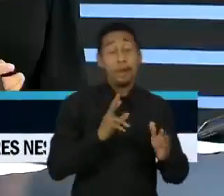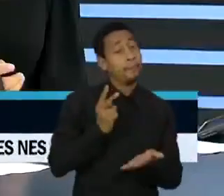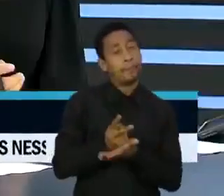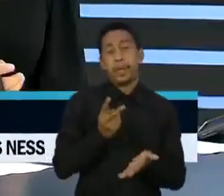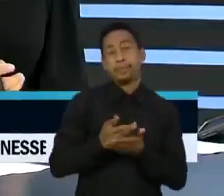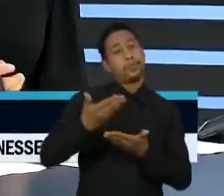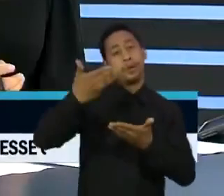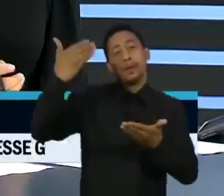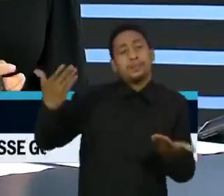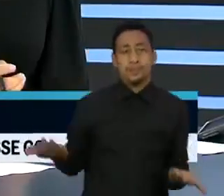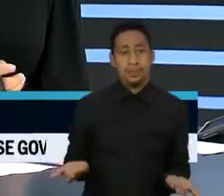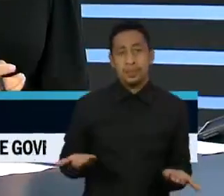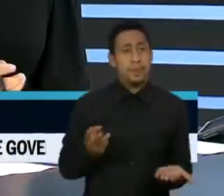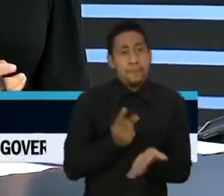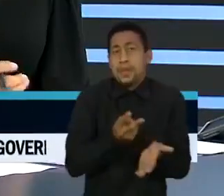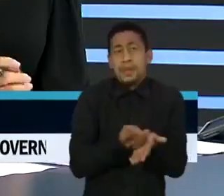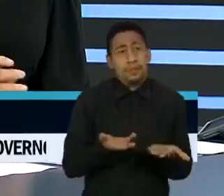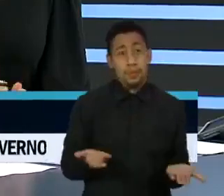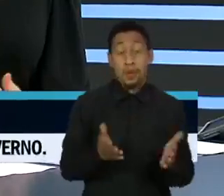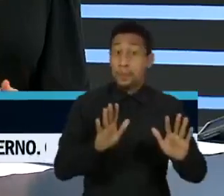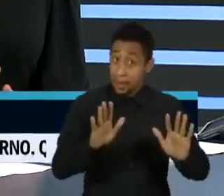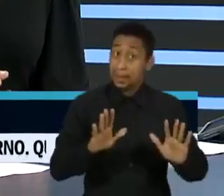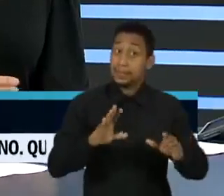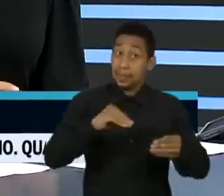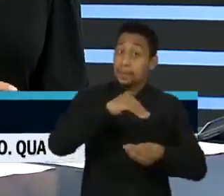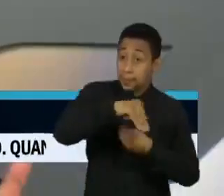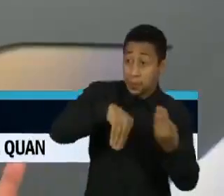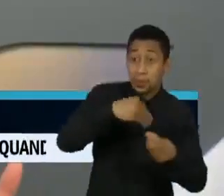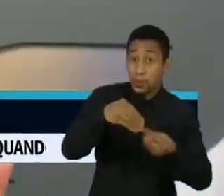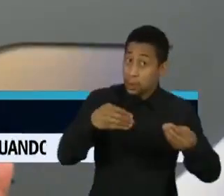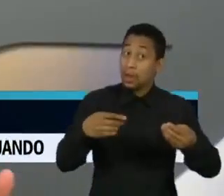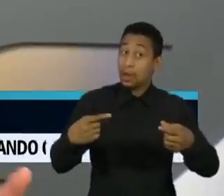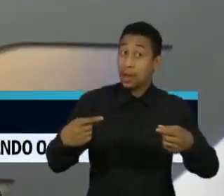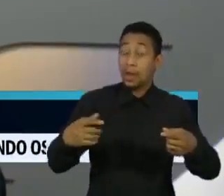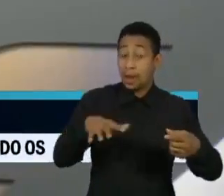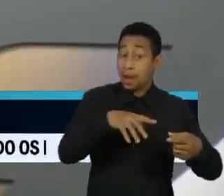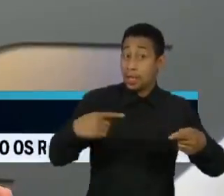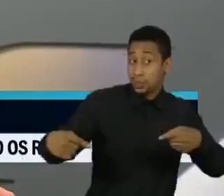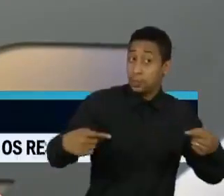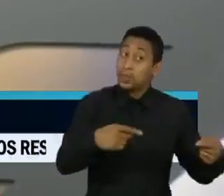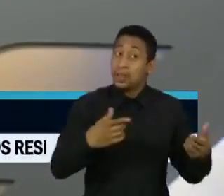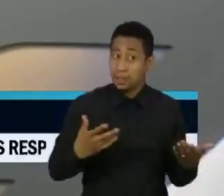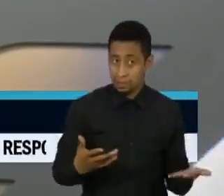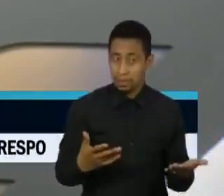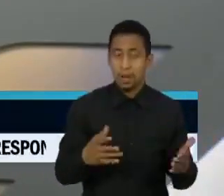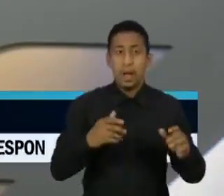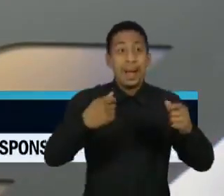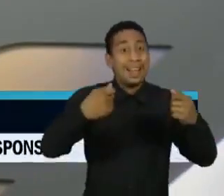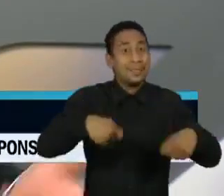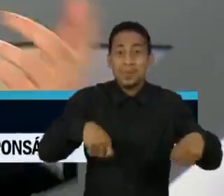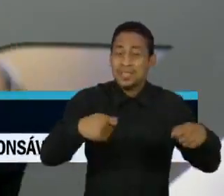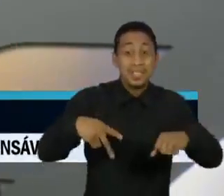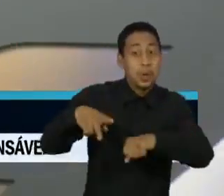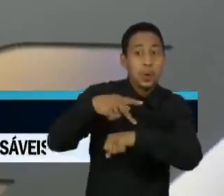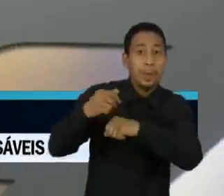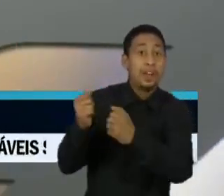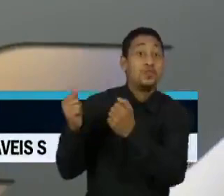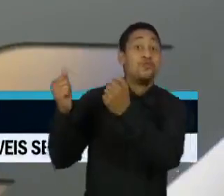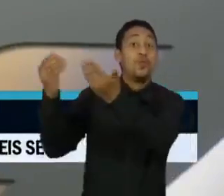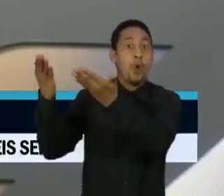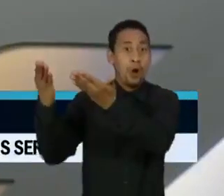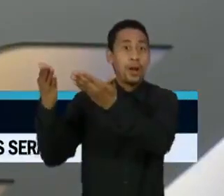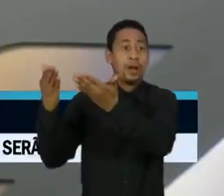que era antes. Agora, tem uma questão geopolítica no meio, né? Você tem uma questão de que eles precisam de reconhecimento internacional, eles têm medo